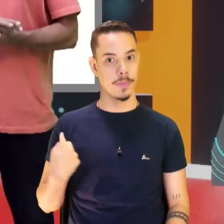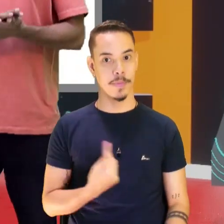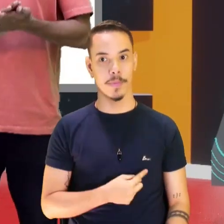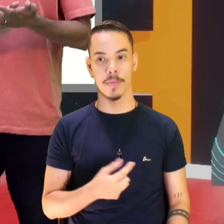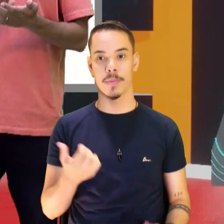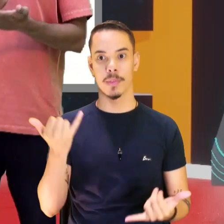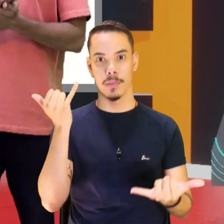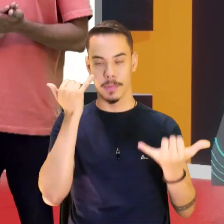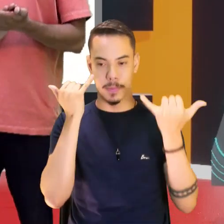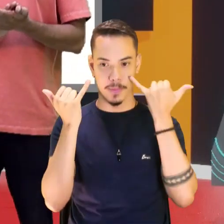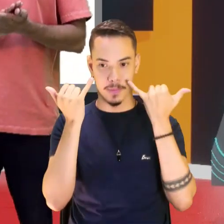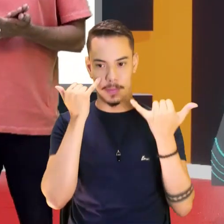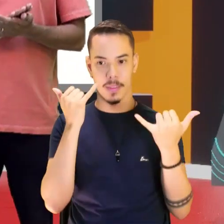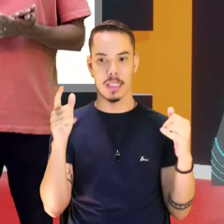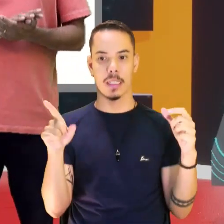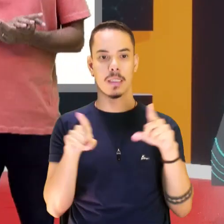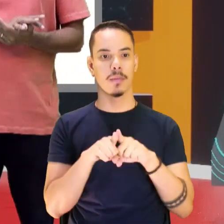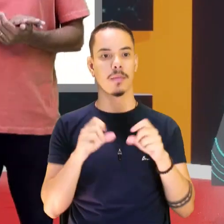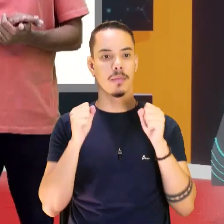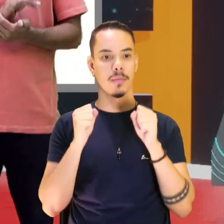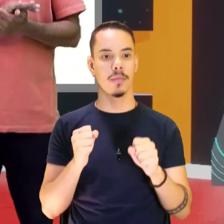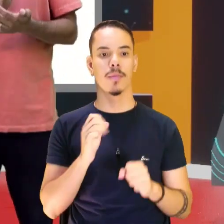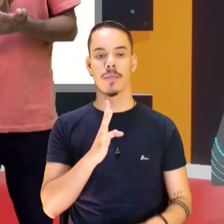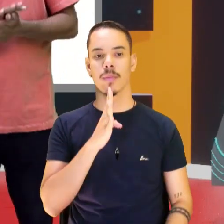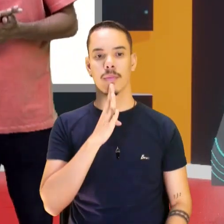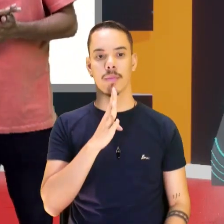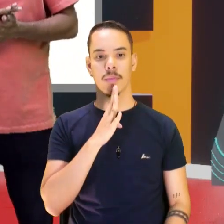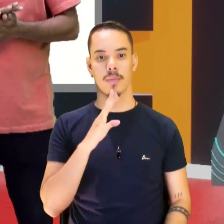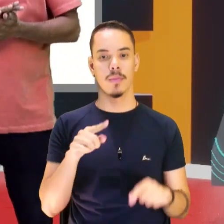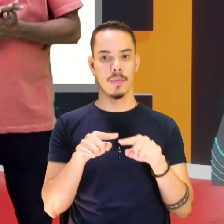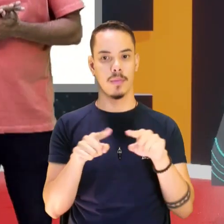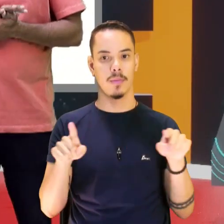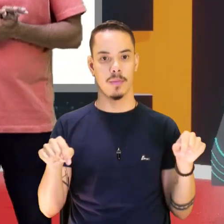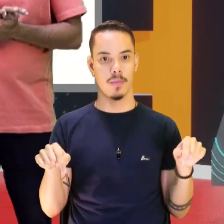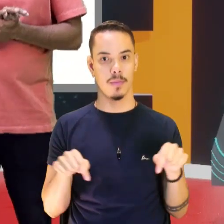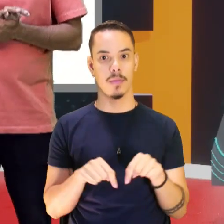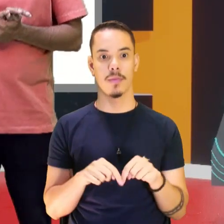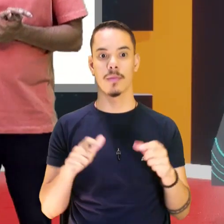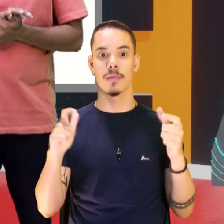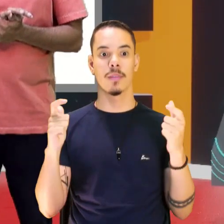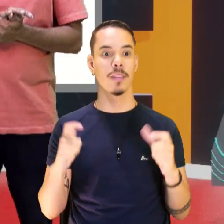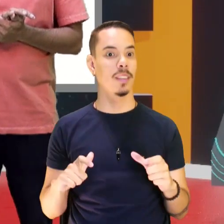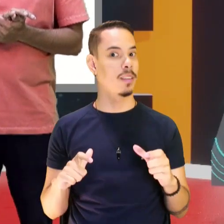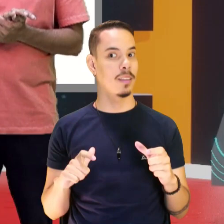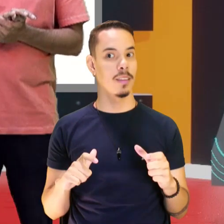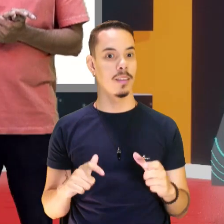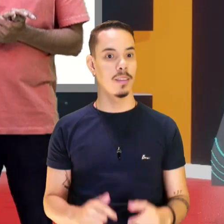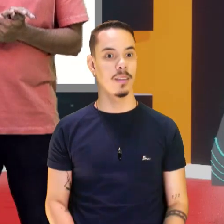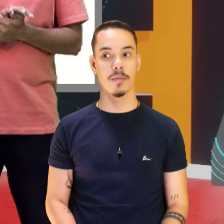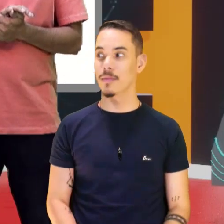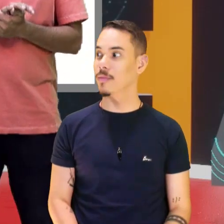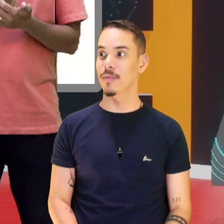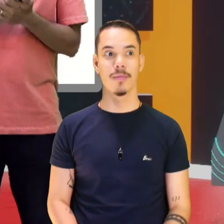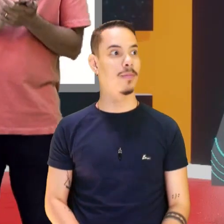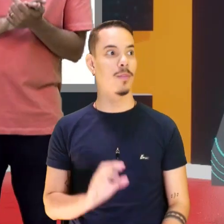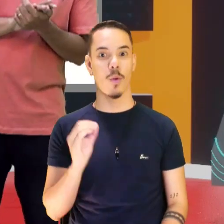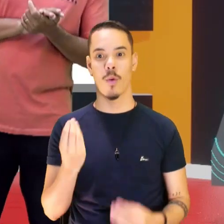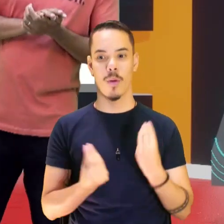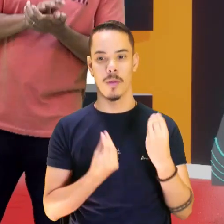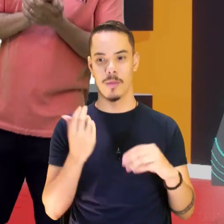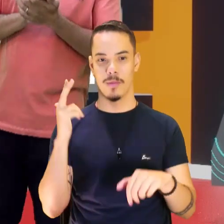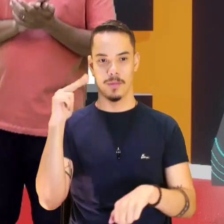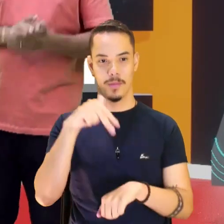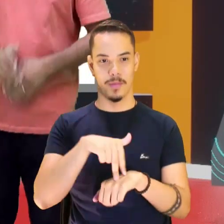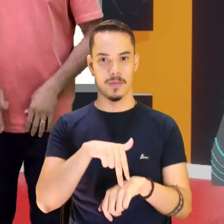informados e assim, né, podendo ver e conhecer a turma de vocês. E de onde é? De onde é? Onde que eu tô, onde que eu vou?